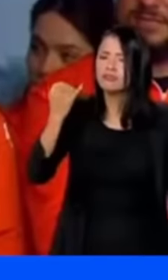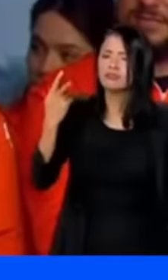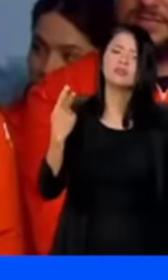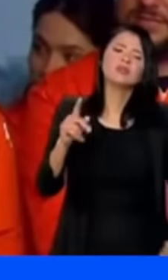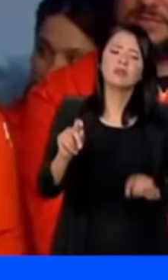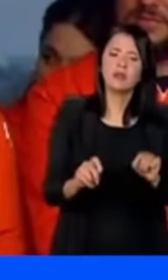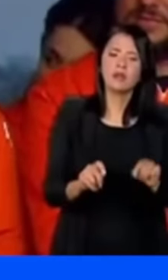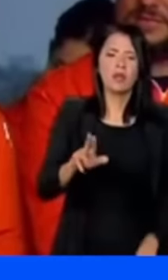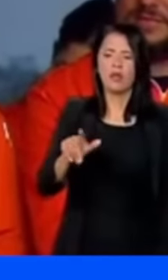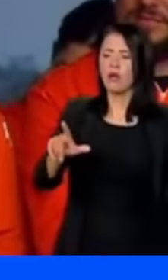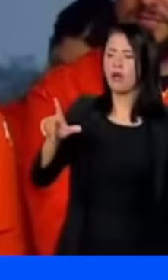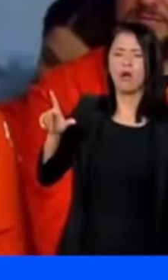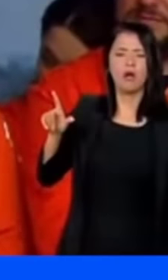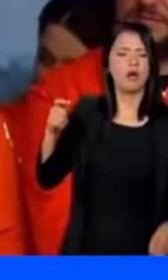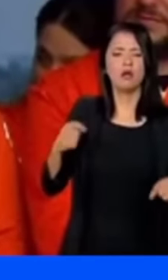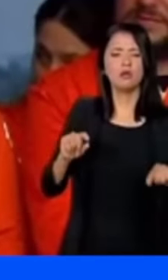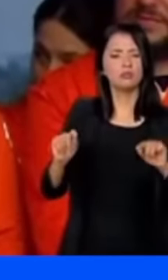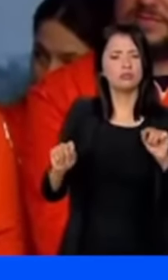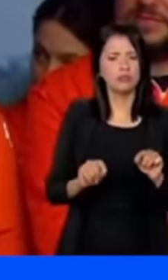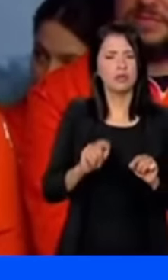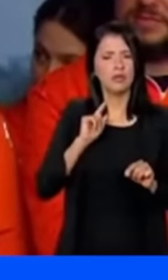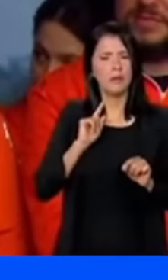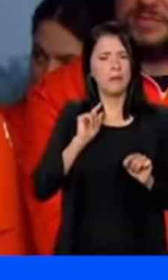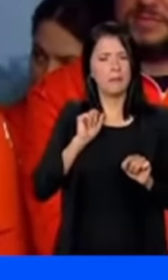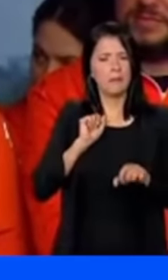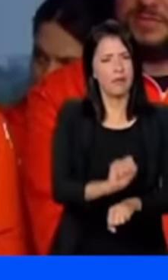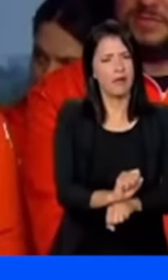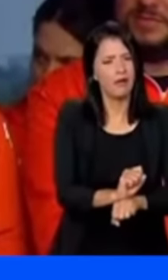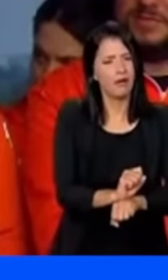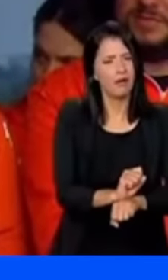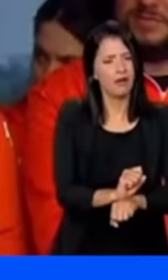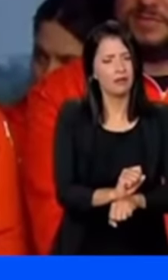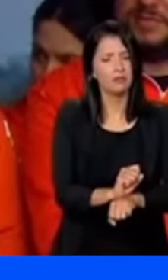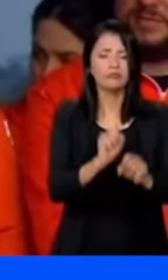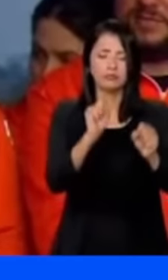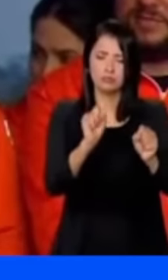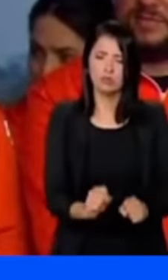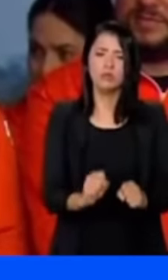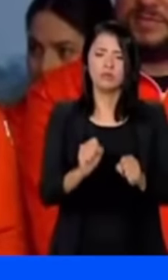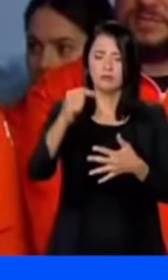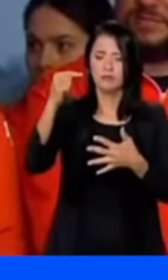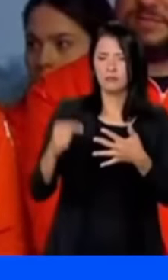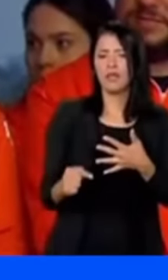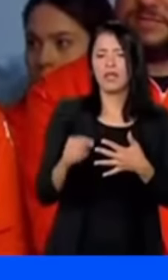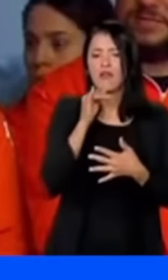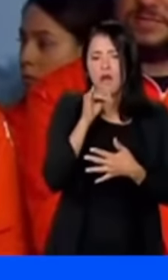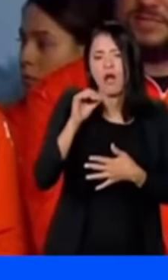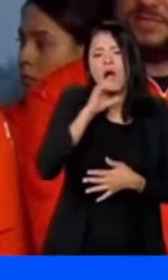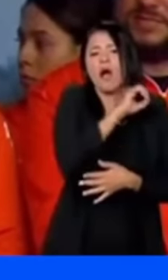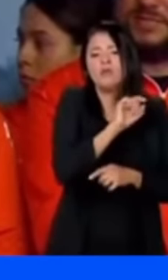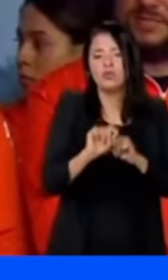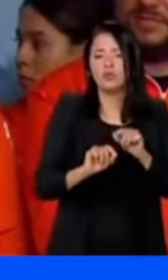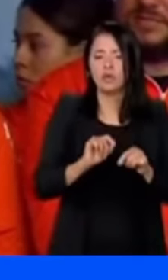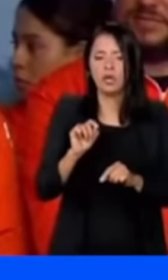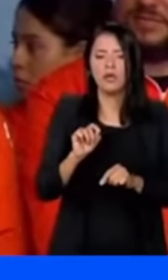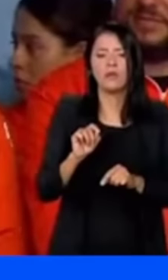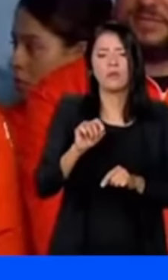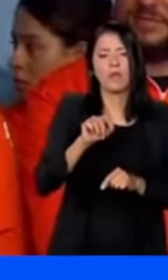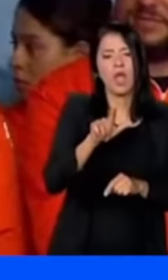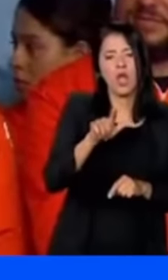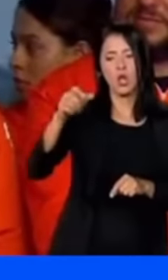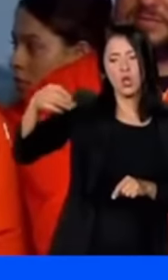que nunca deveriam ter sido interrompidos. Eu poderia citar aqui rapidamente o Luz para